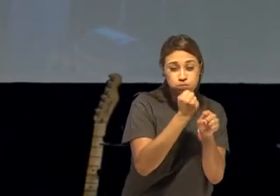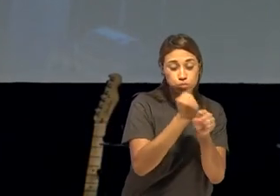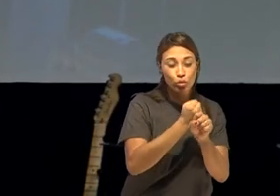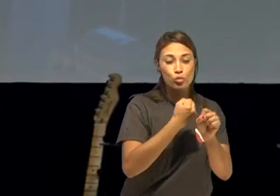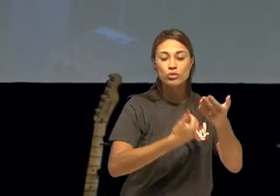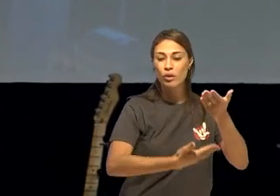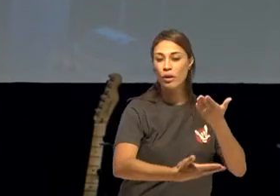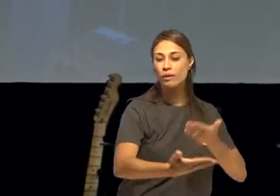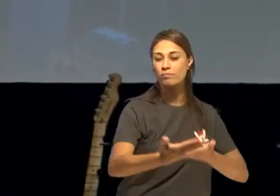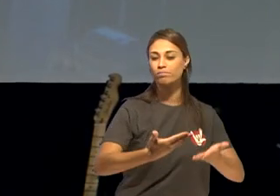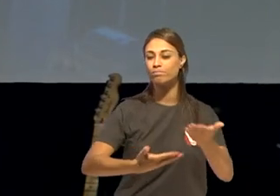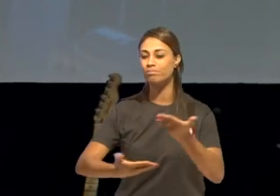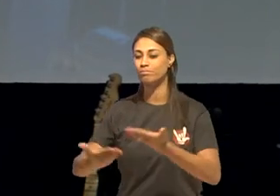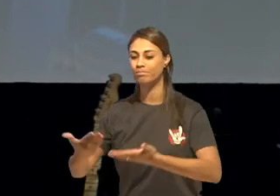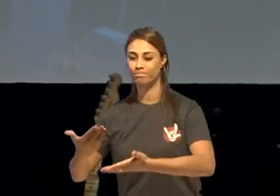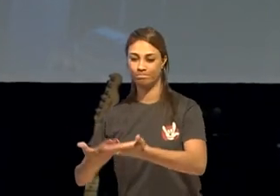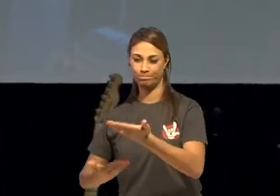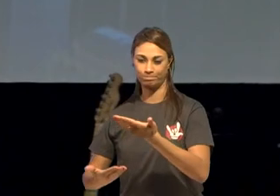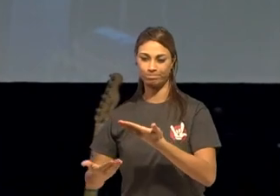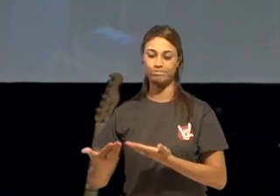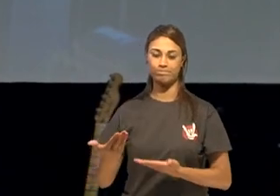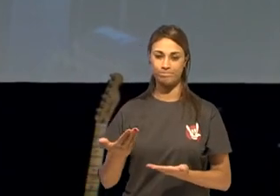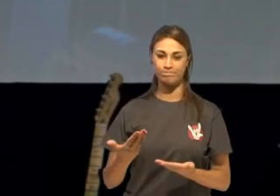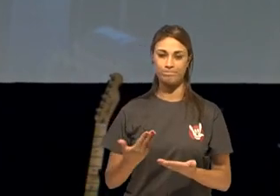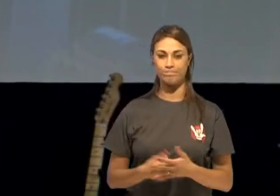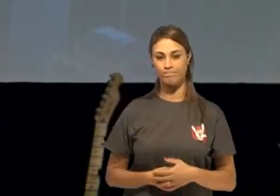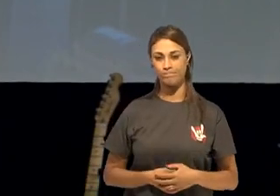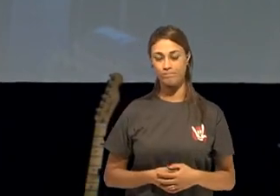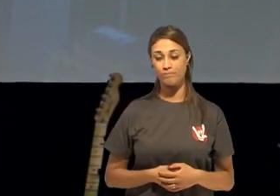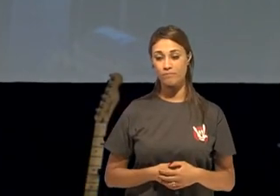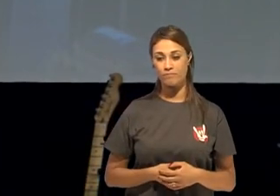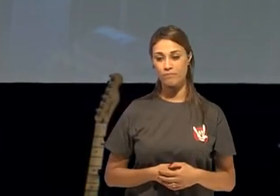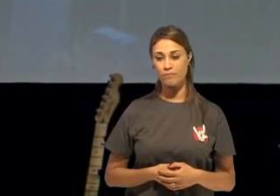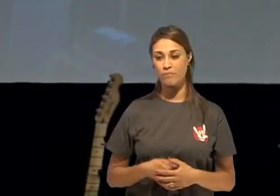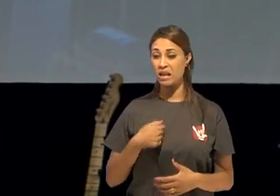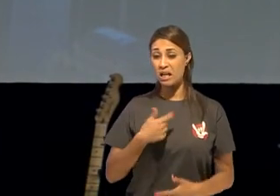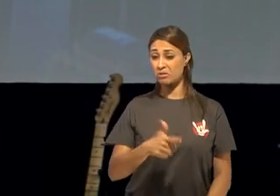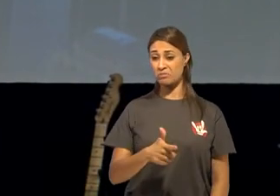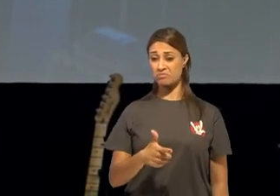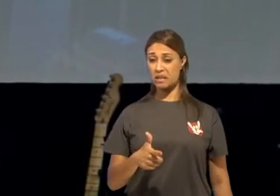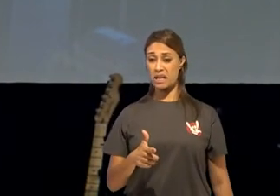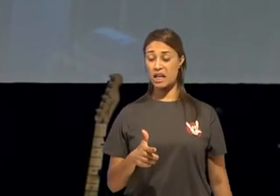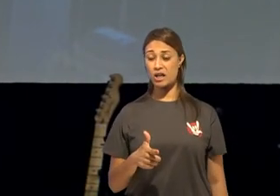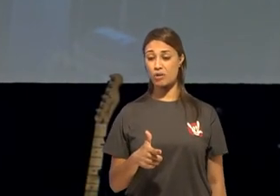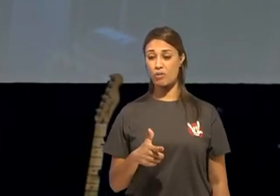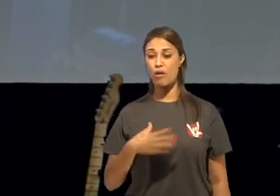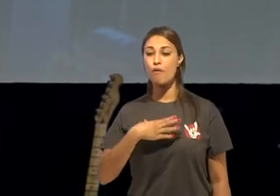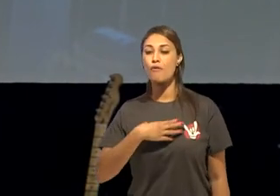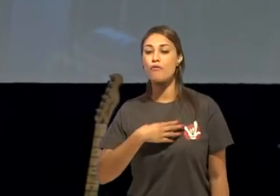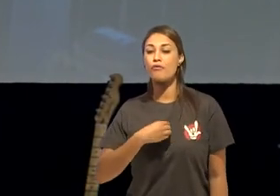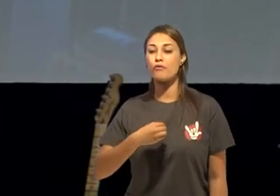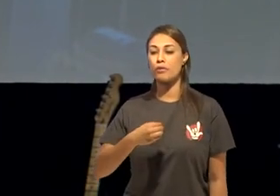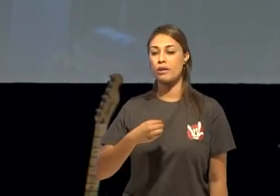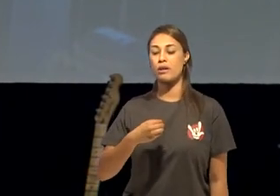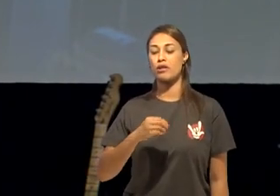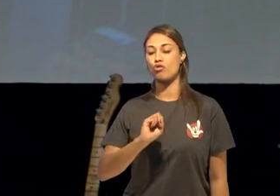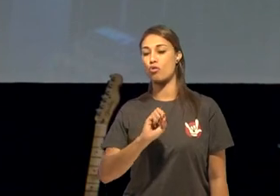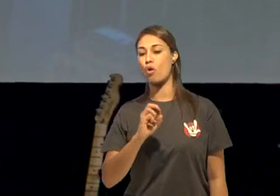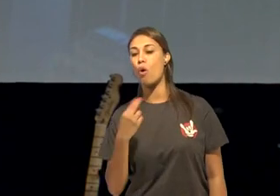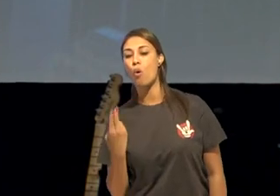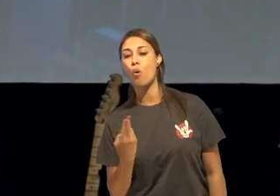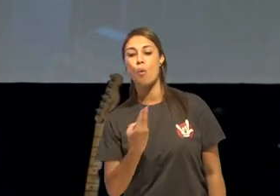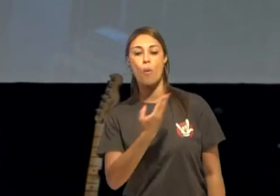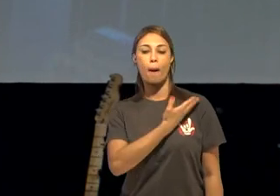nada. Quero falar aqui, eu não tenho filhos preferidos. O Senhor já me deu alguns filhos